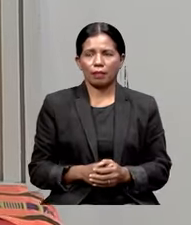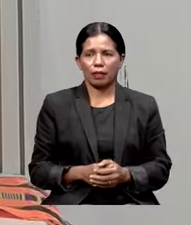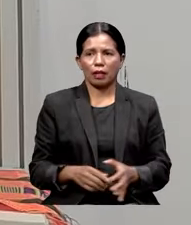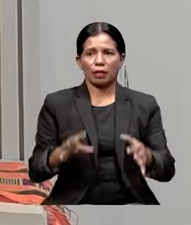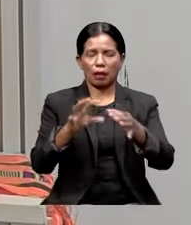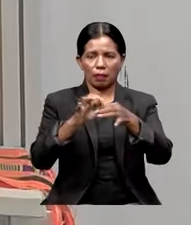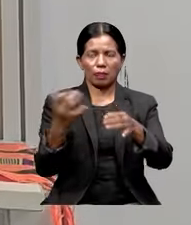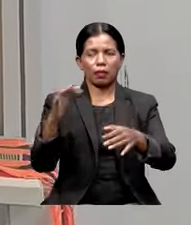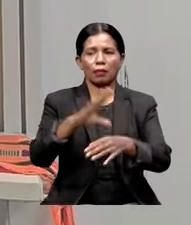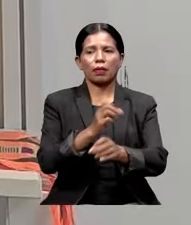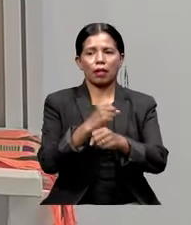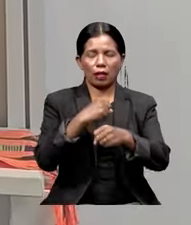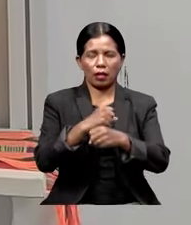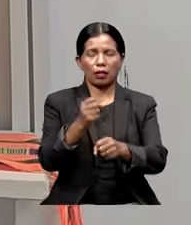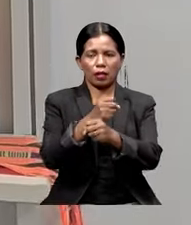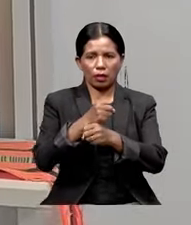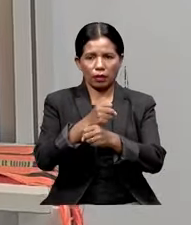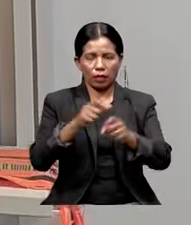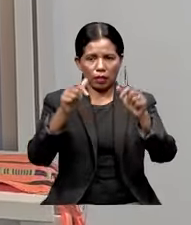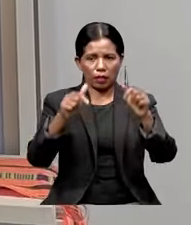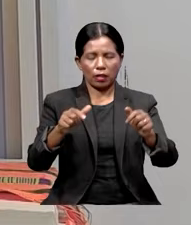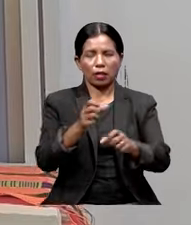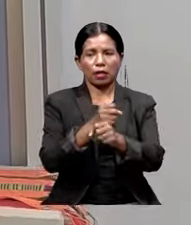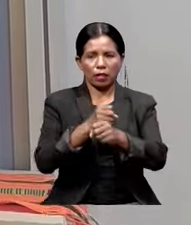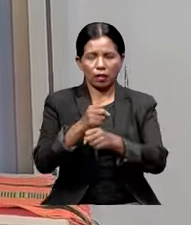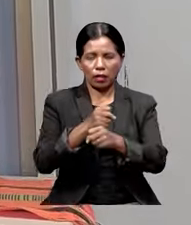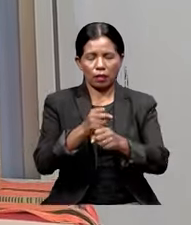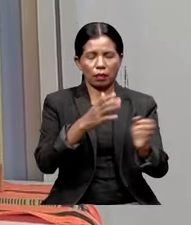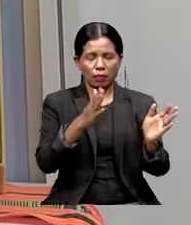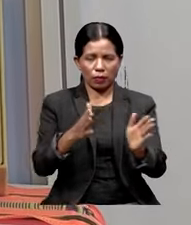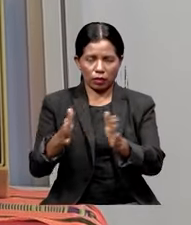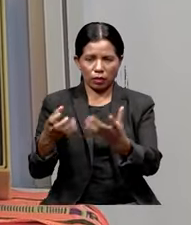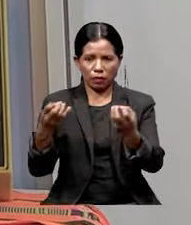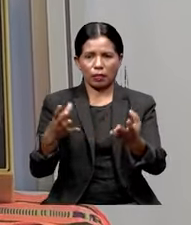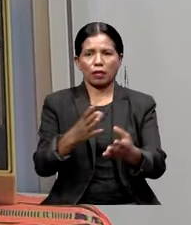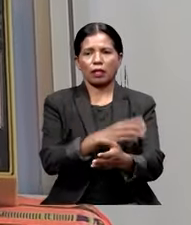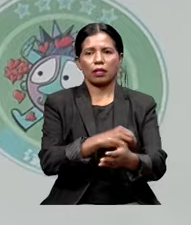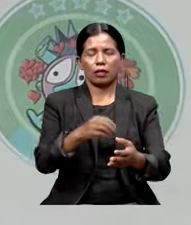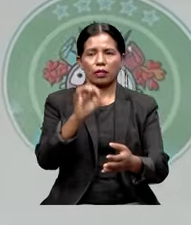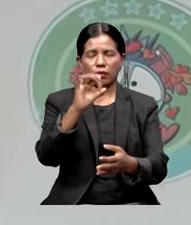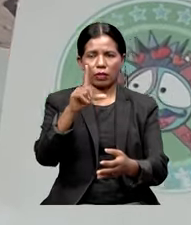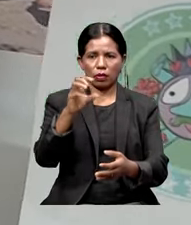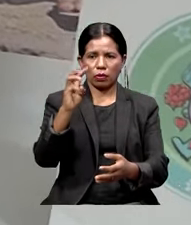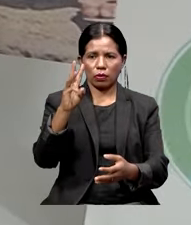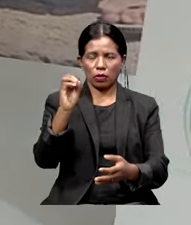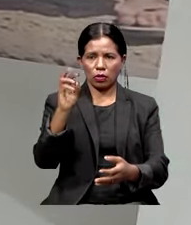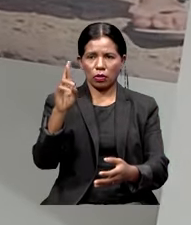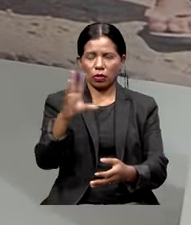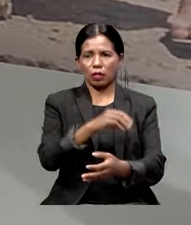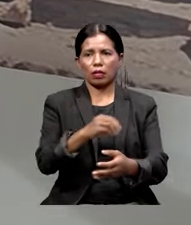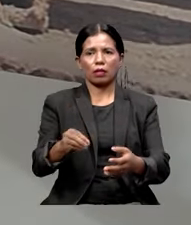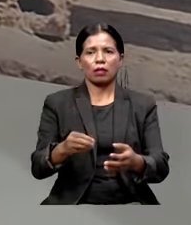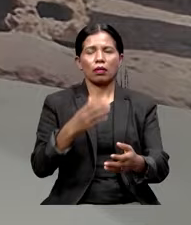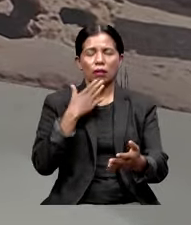sira né belo produz café e é nem essa café processo hoje e é nem fully wash nem natural